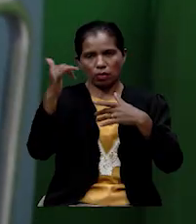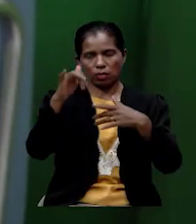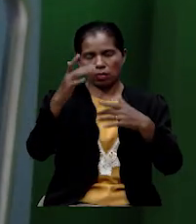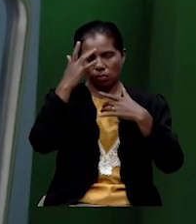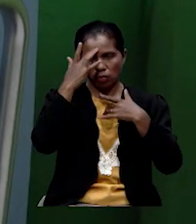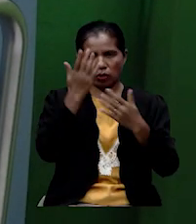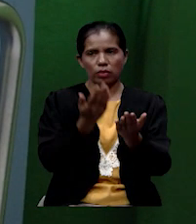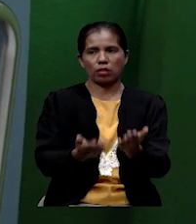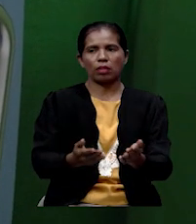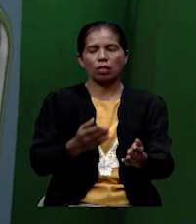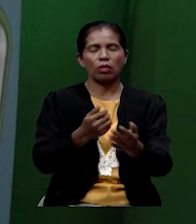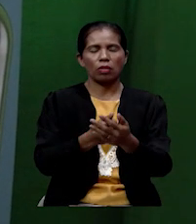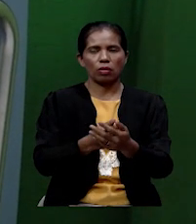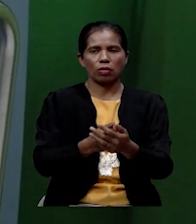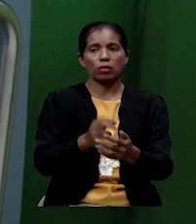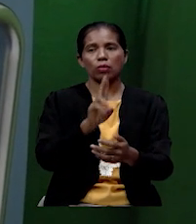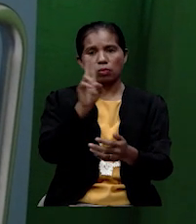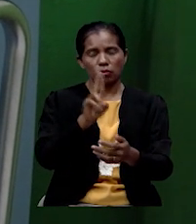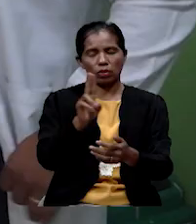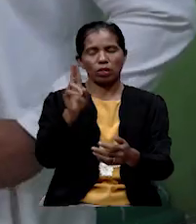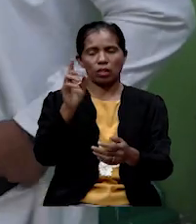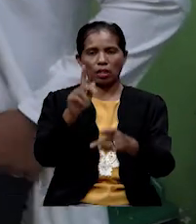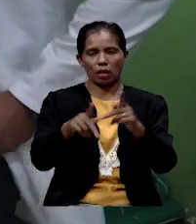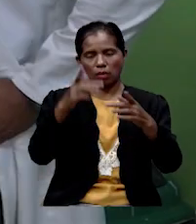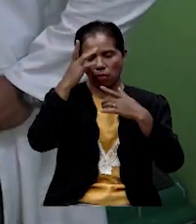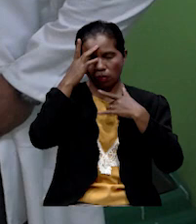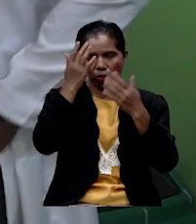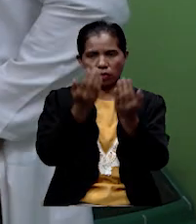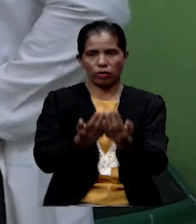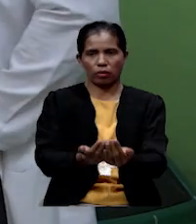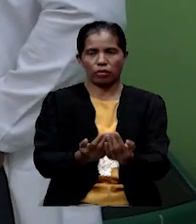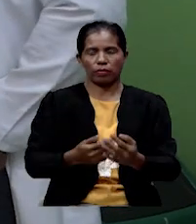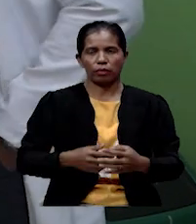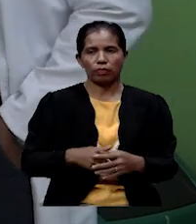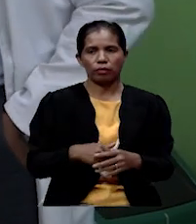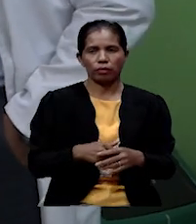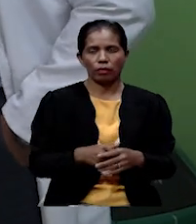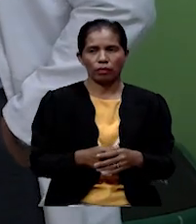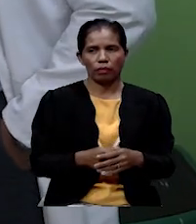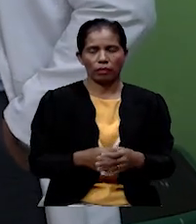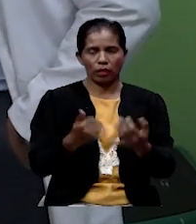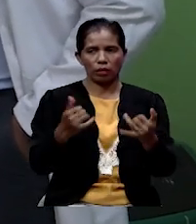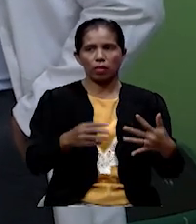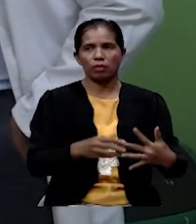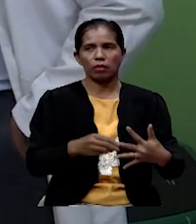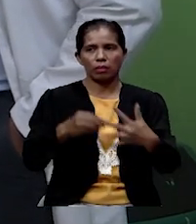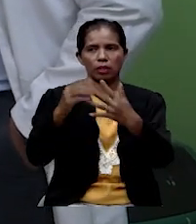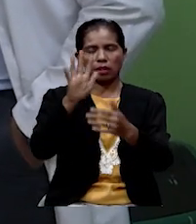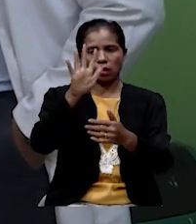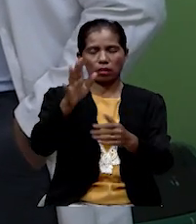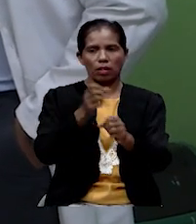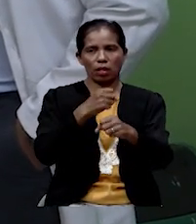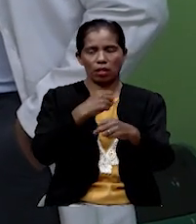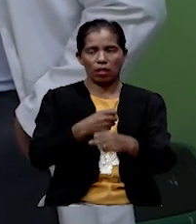normal no máquina ida utiliza ba paciente ida nebe homoras infecção. Dadau ne especialista na lima mak halau